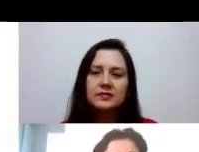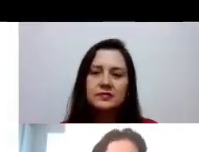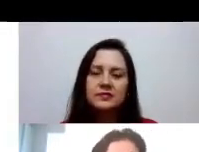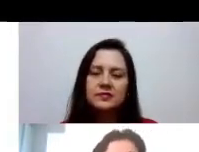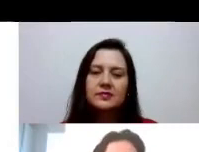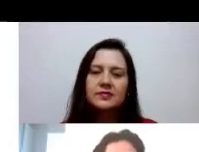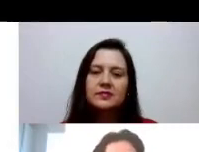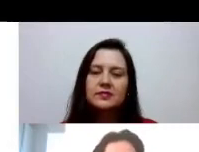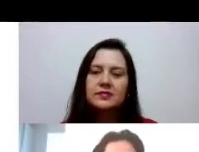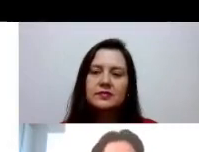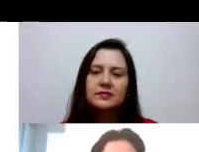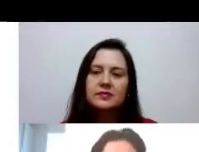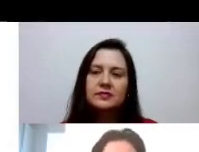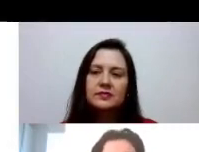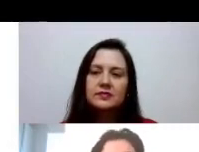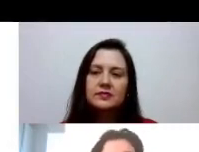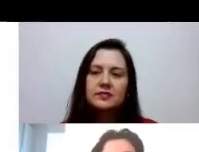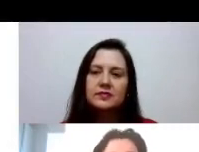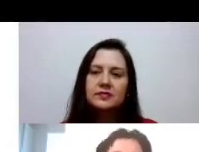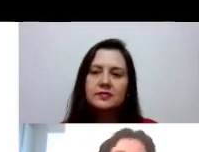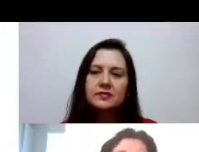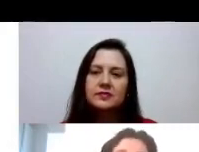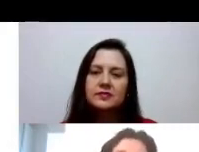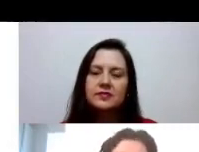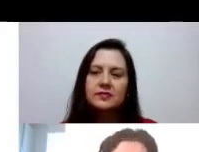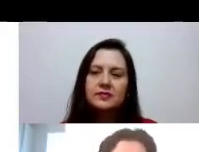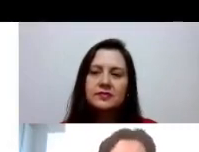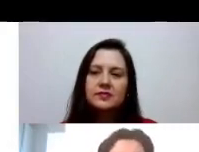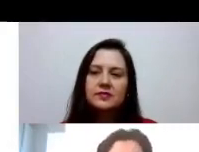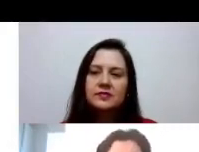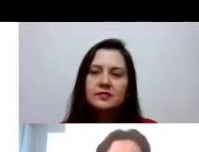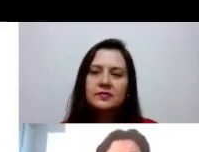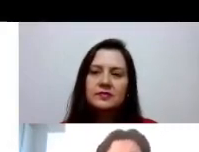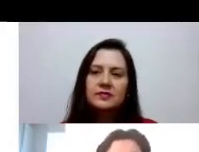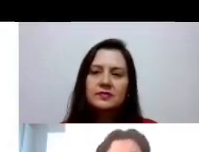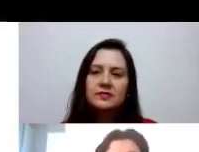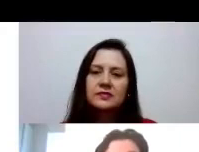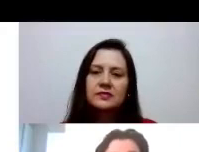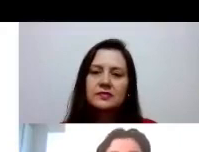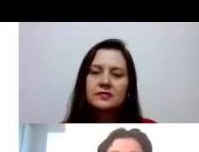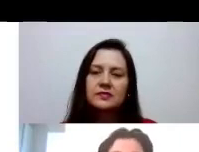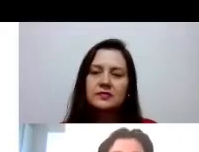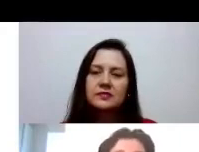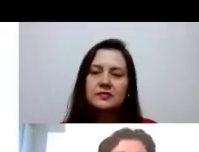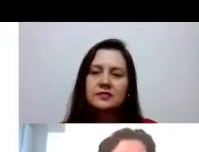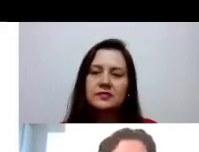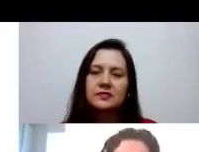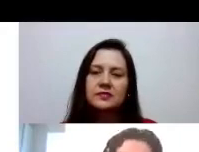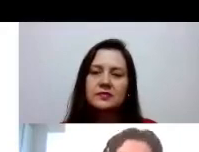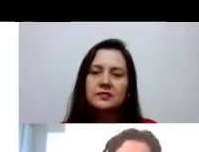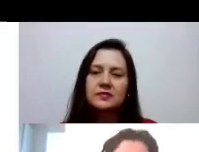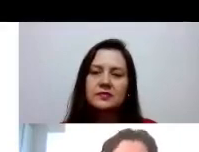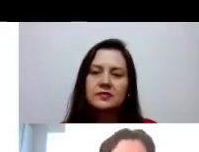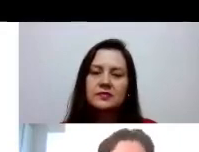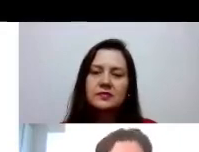toda atuação do administrador público se destina a atender o interesse público e garantir a observância das finalidades